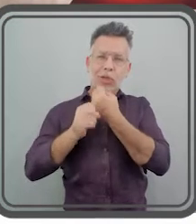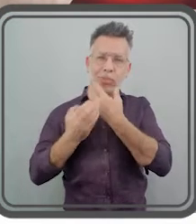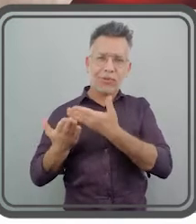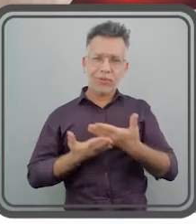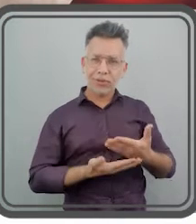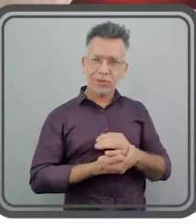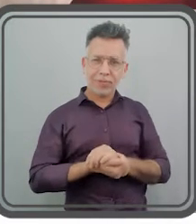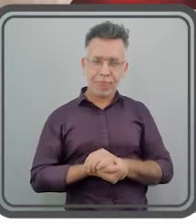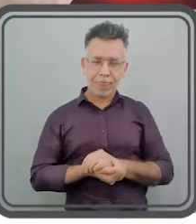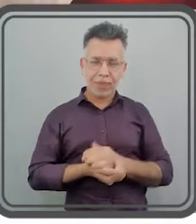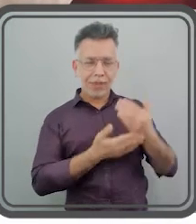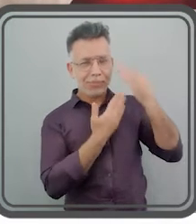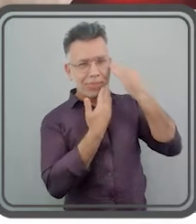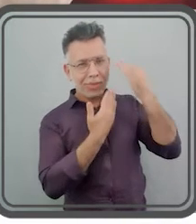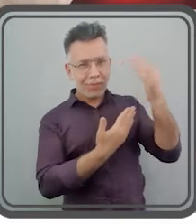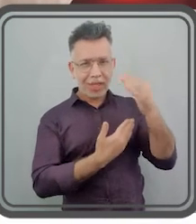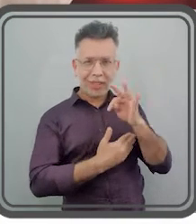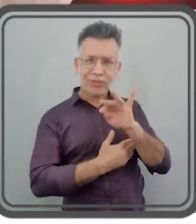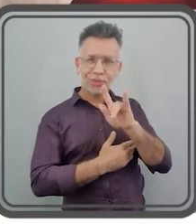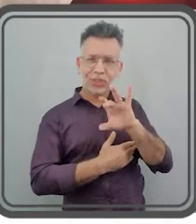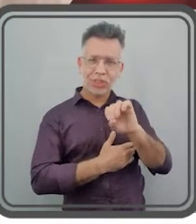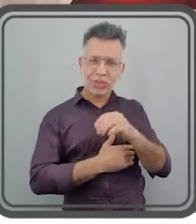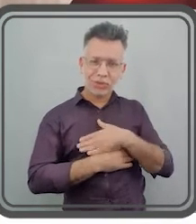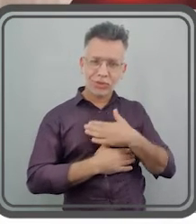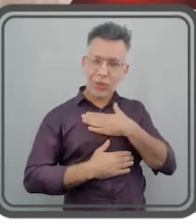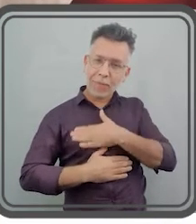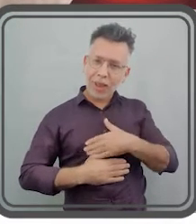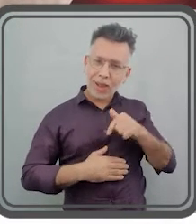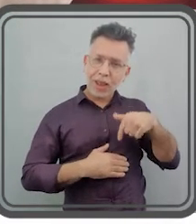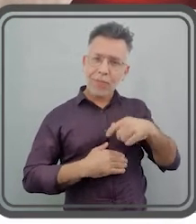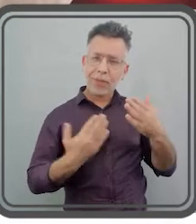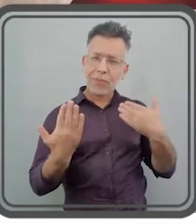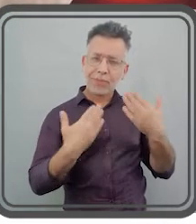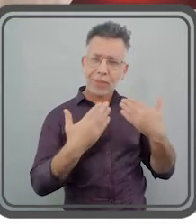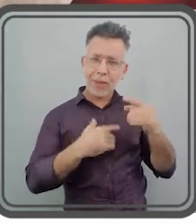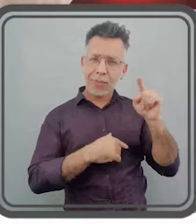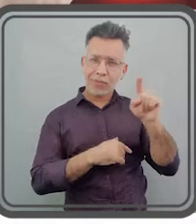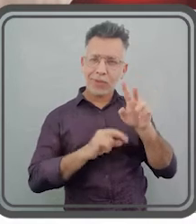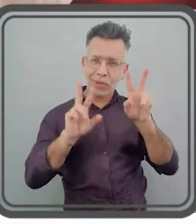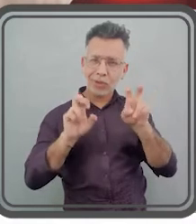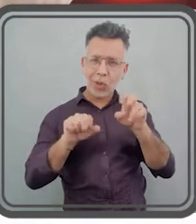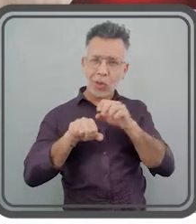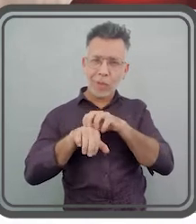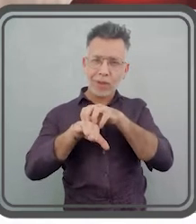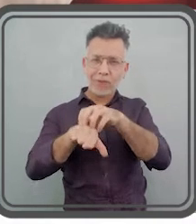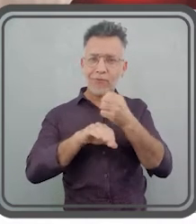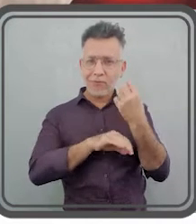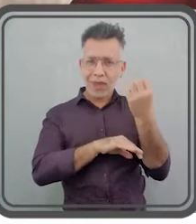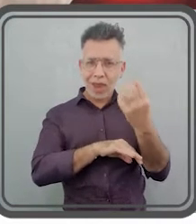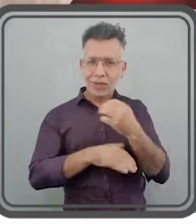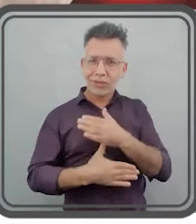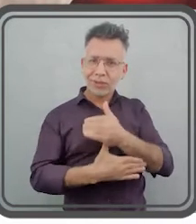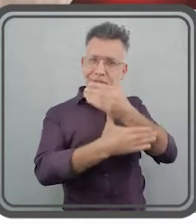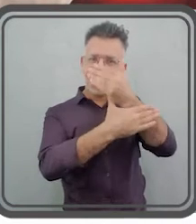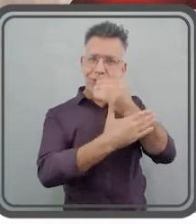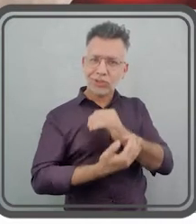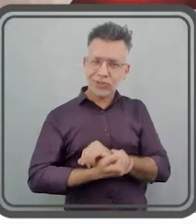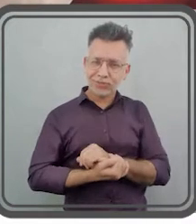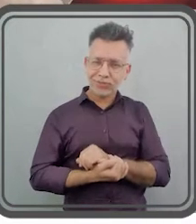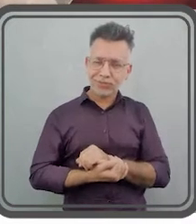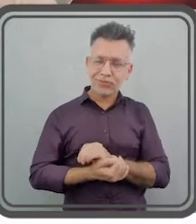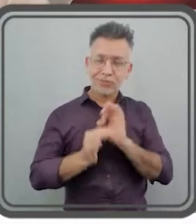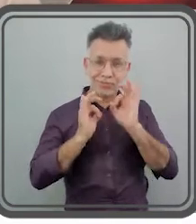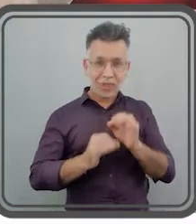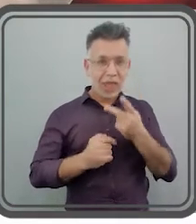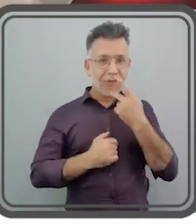intoxi Obrigado tirar água prazer que podem bater essa esse papo com você sobre viagem tecnologia Com